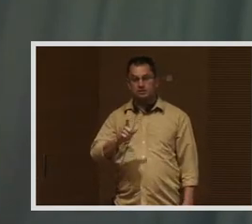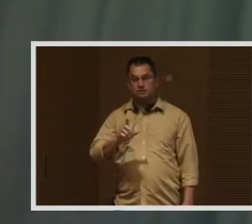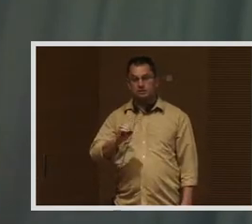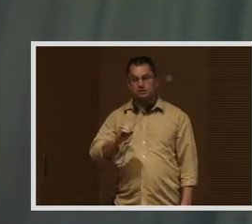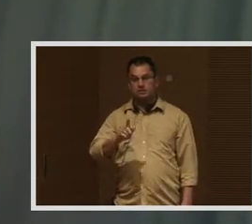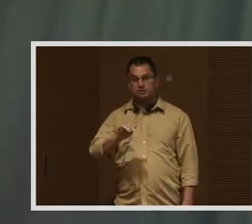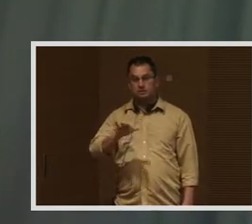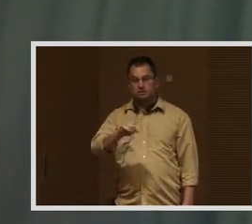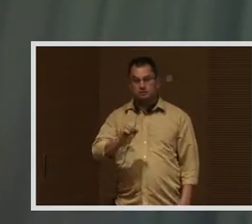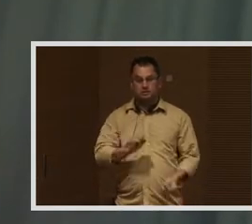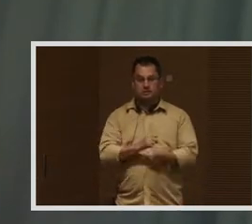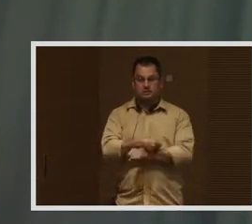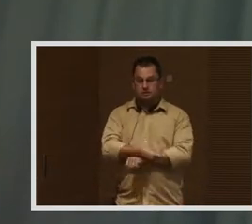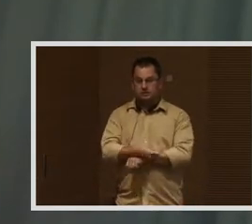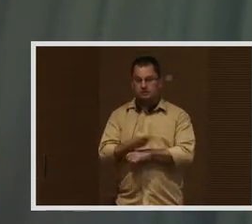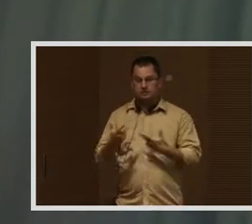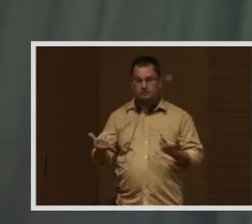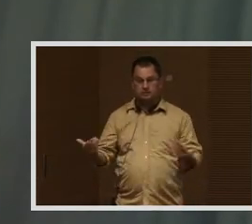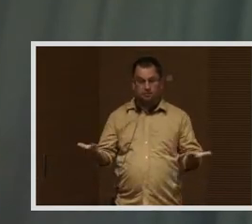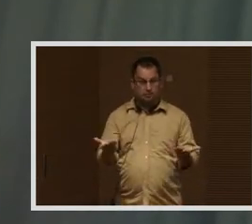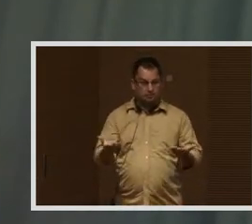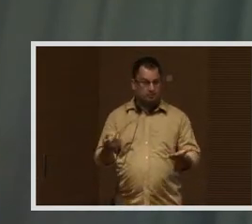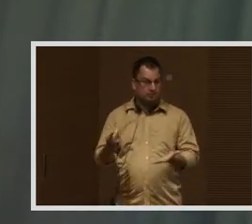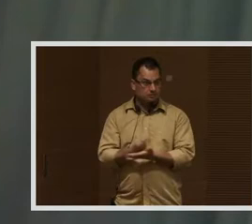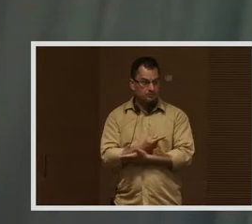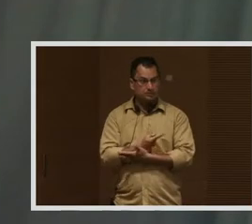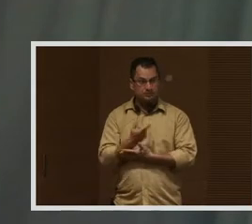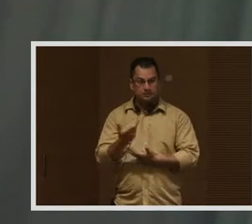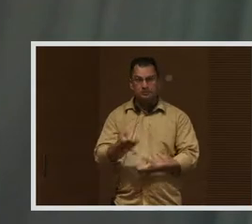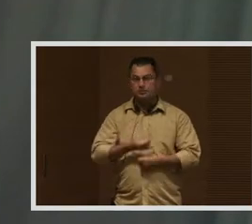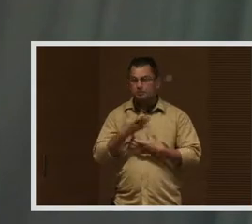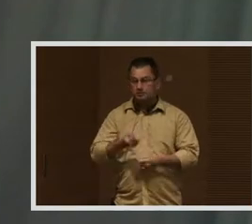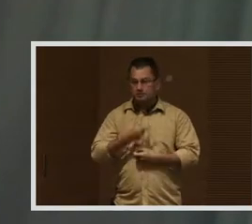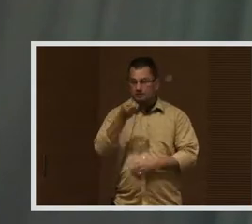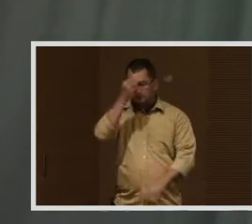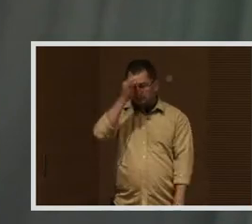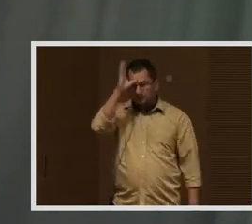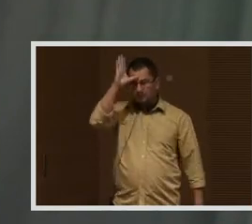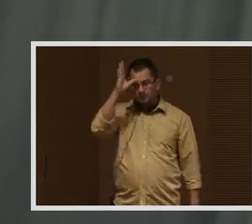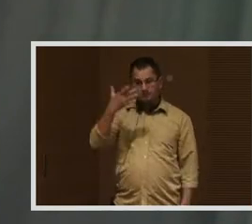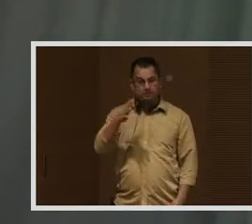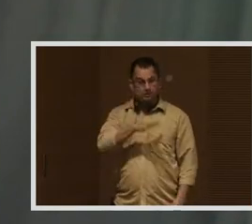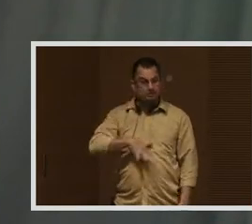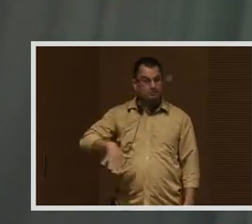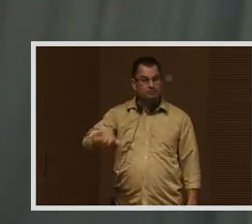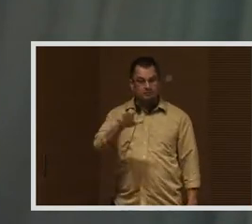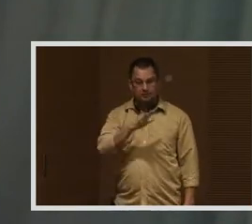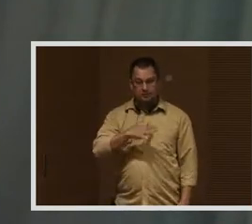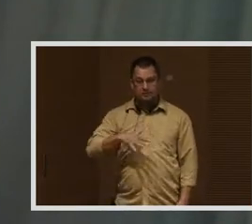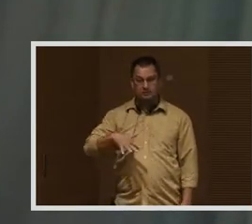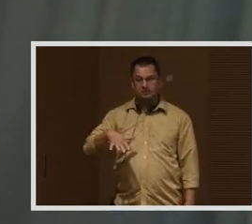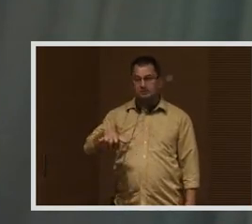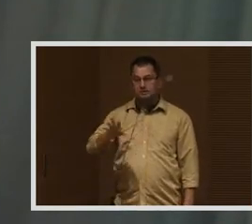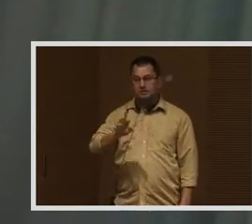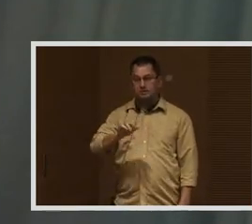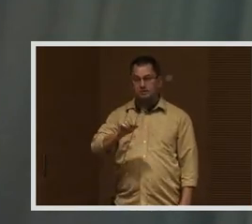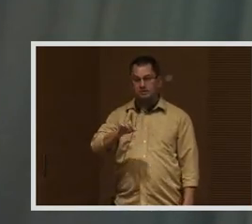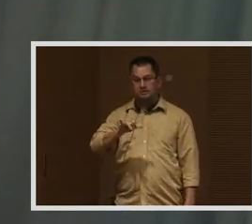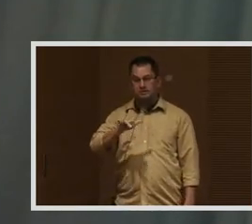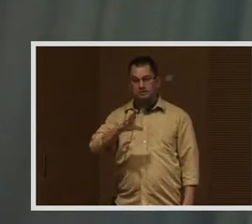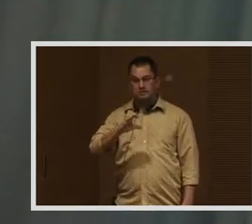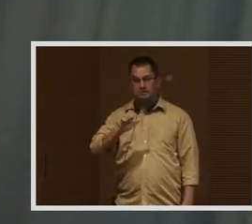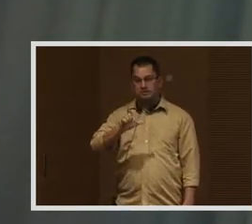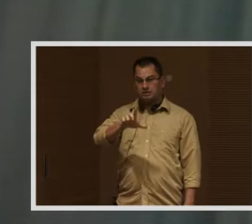como este, estudando e produzindo conhecimento, em meio ao momento de dor tão radical, dessa